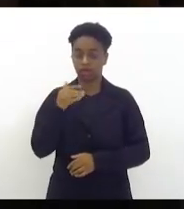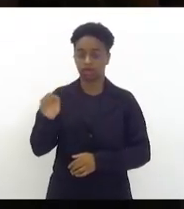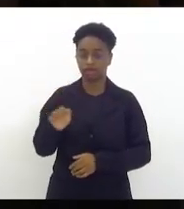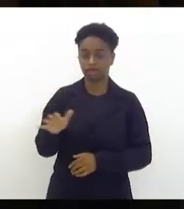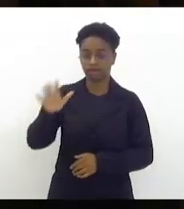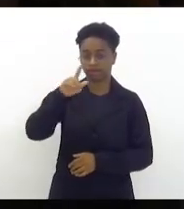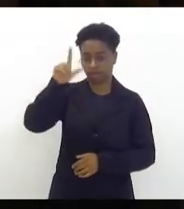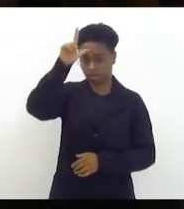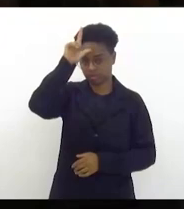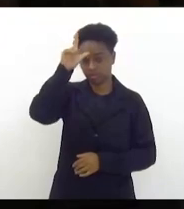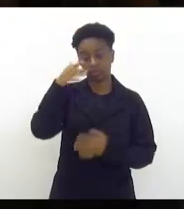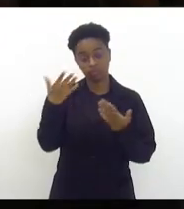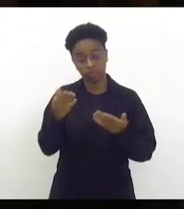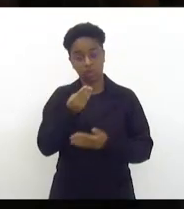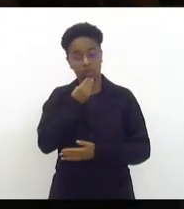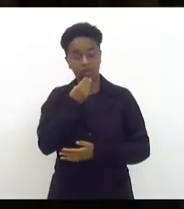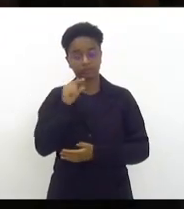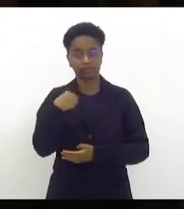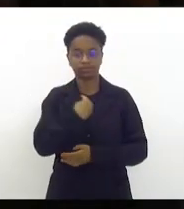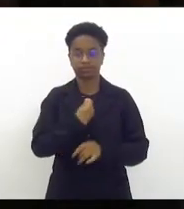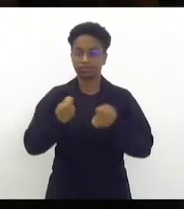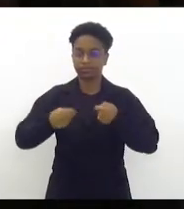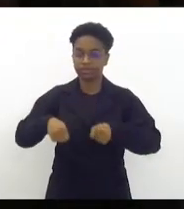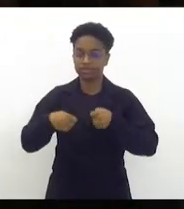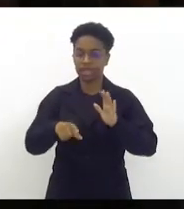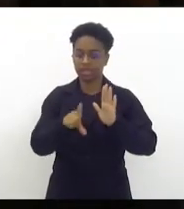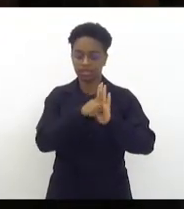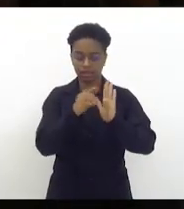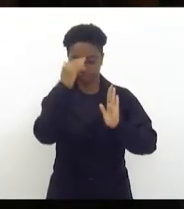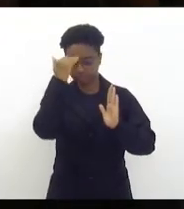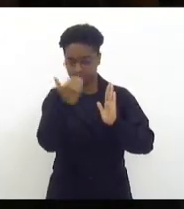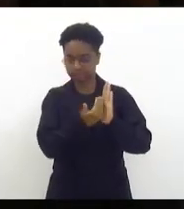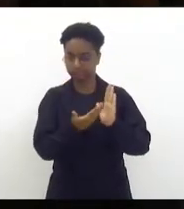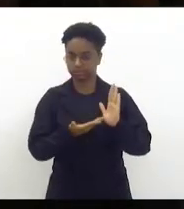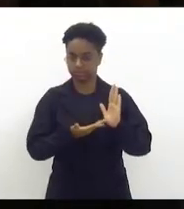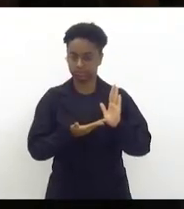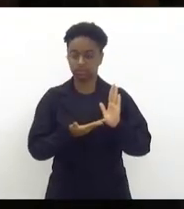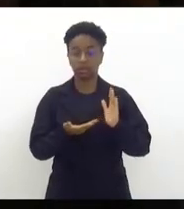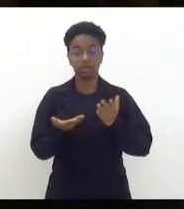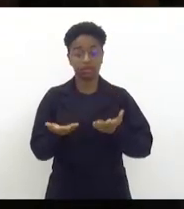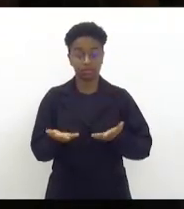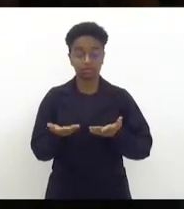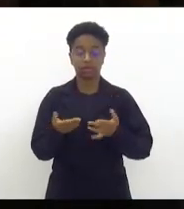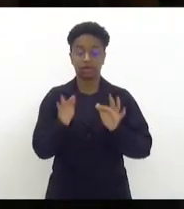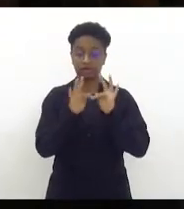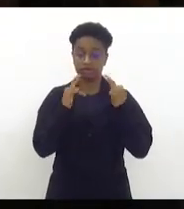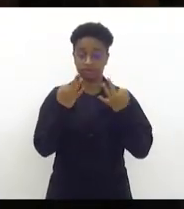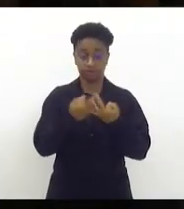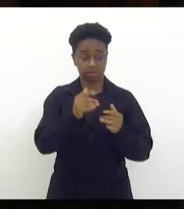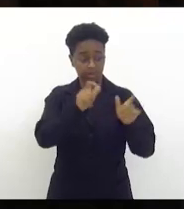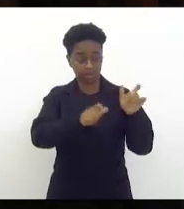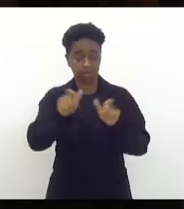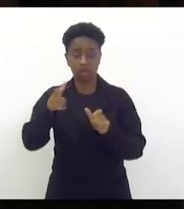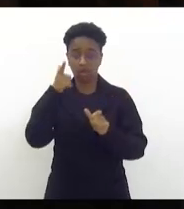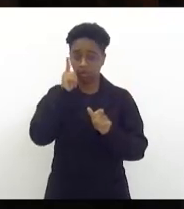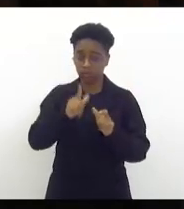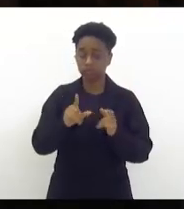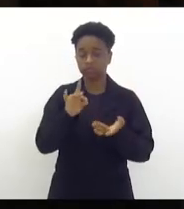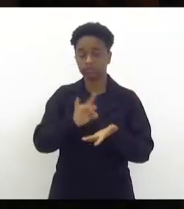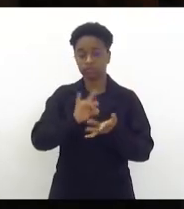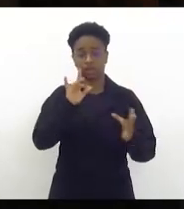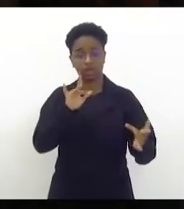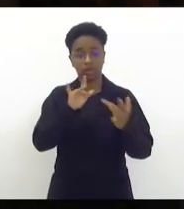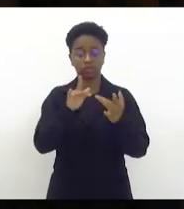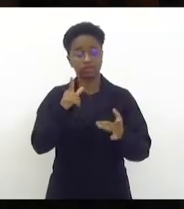É evidente que a gente precisa que essa lei seja cumprida para que essas famílias possam ter acesso